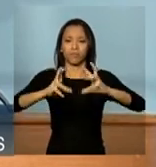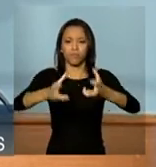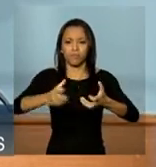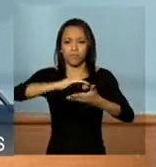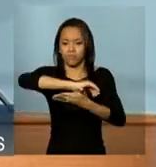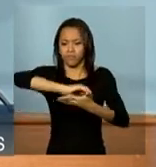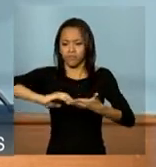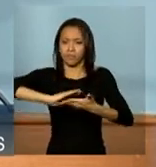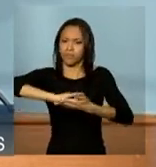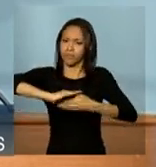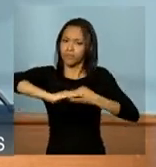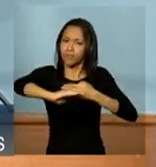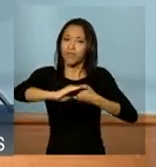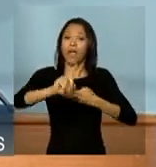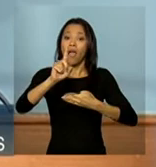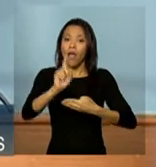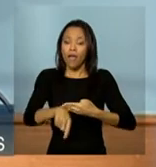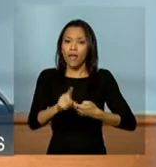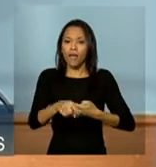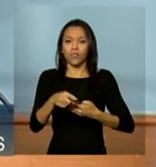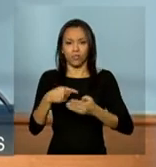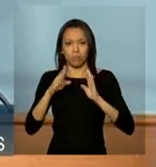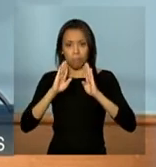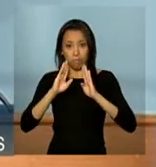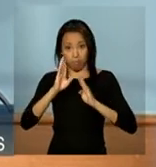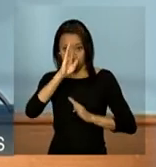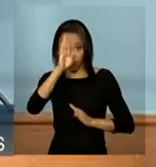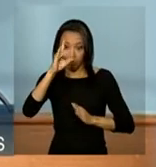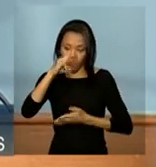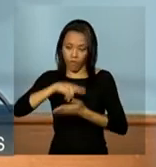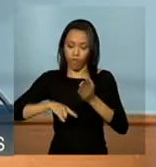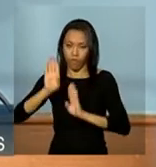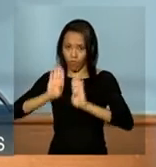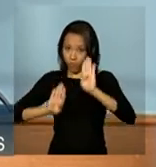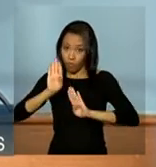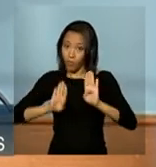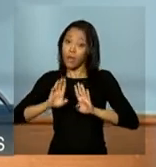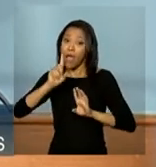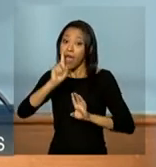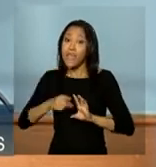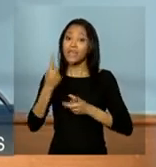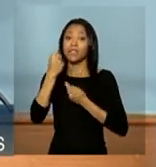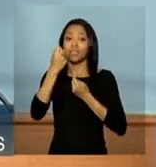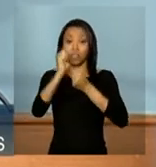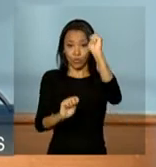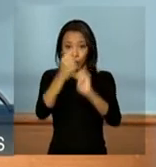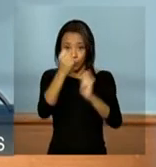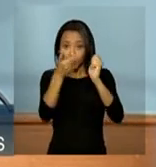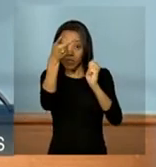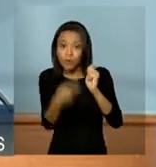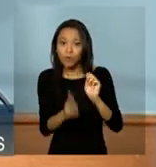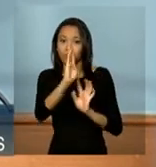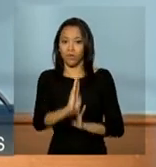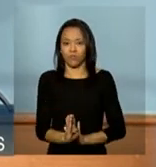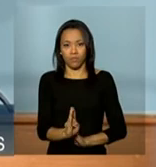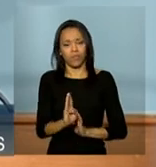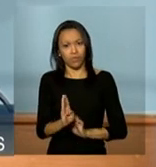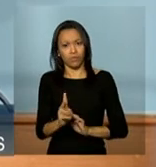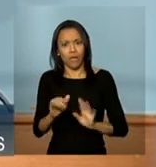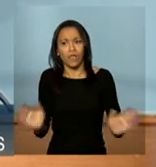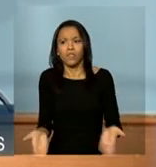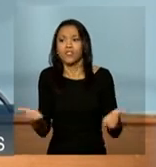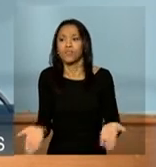nós usamos margem de preferência nas licitações para a indústria nacional. Então, todas essas máquinas estão gerando estímulos para a